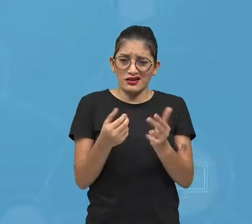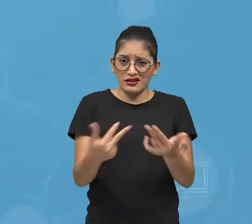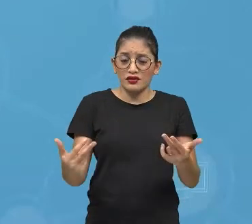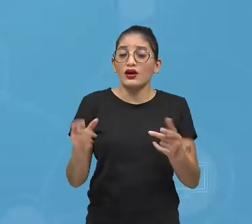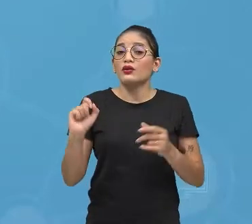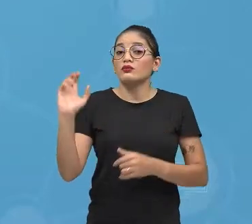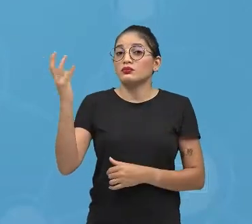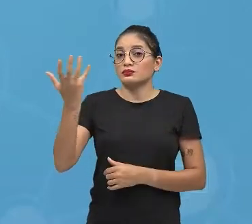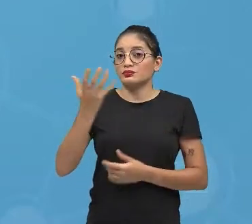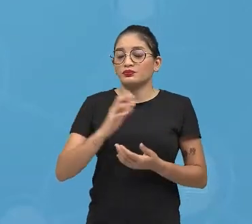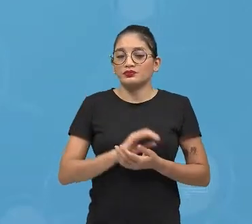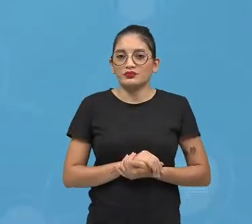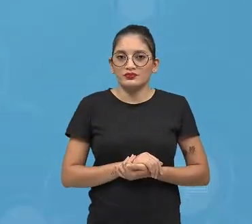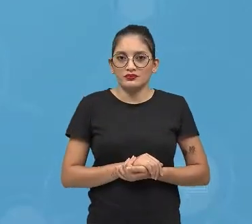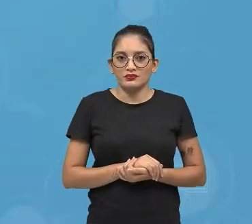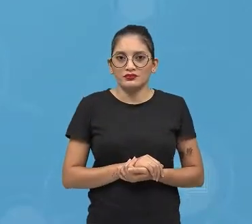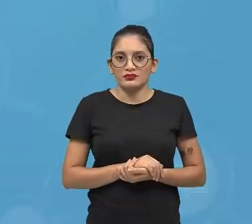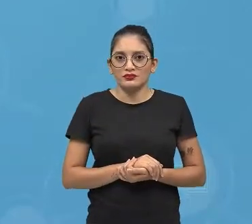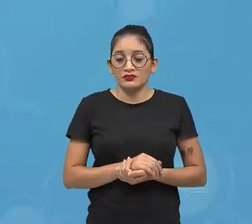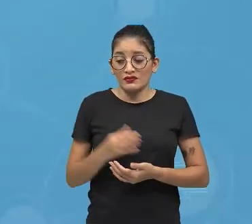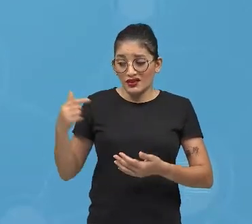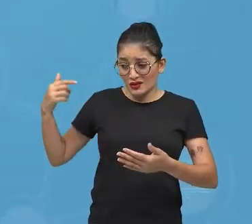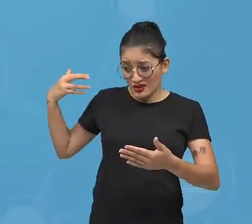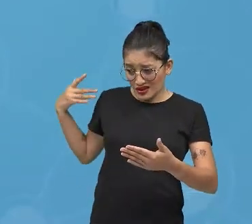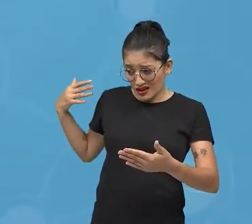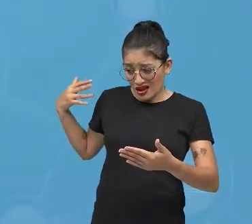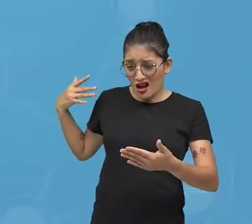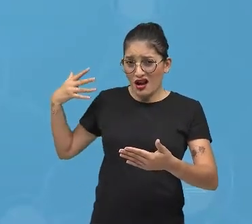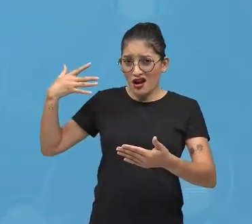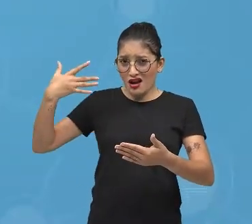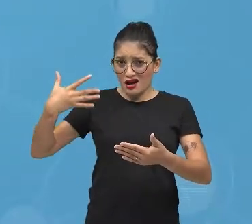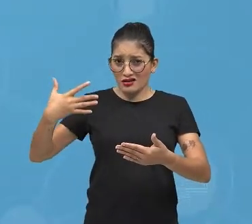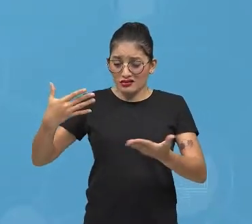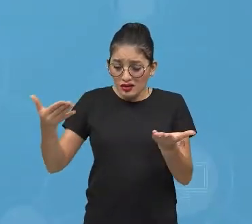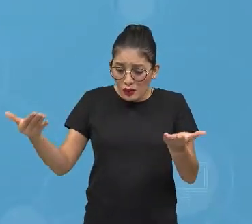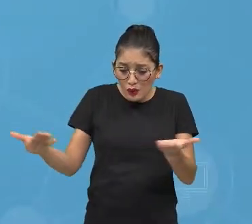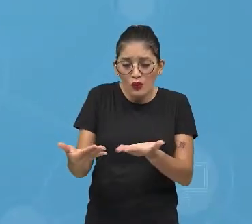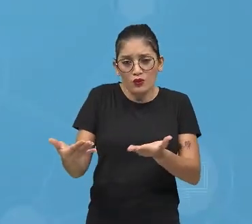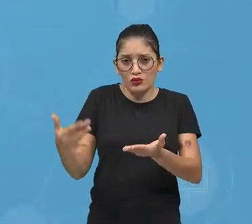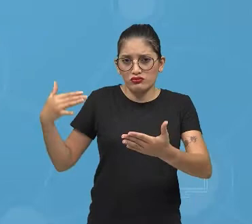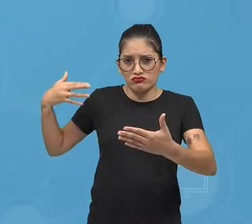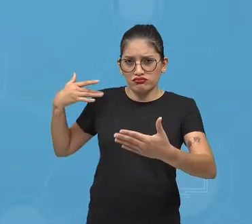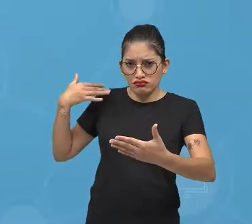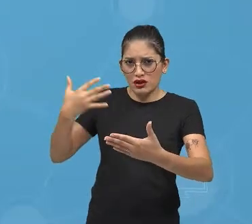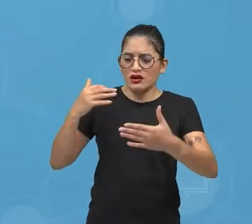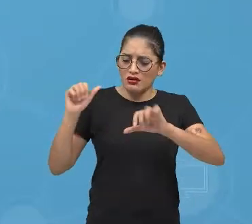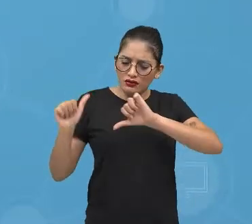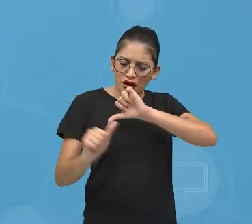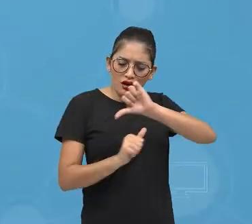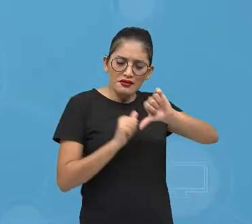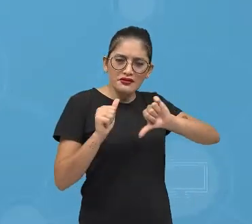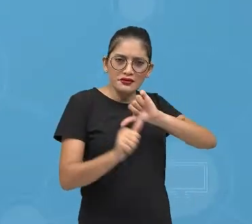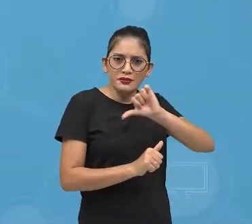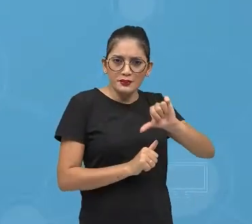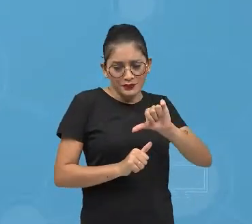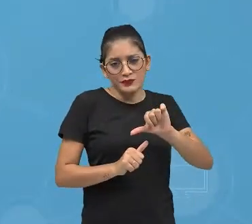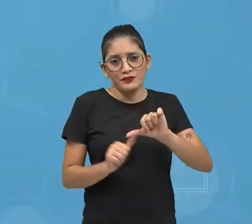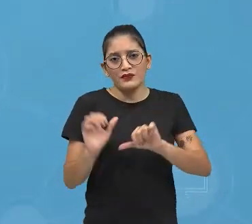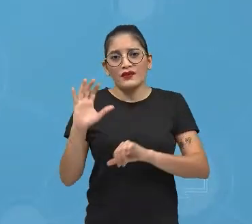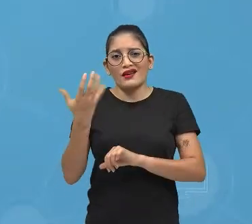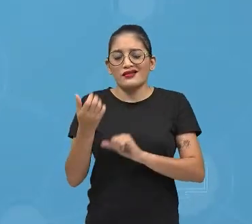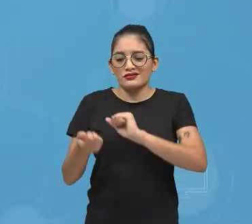que aconteceu? De lá para cá, do século onde aconteceu a reforma, já houve